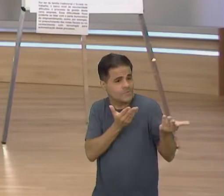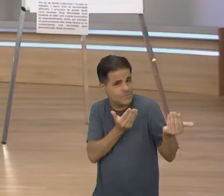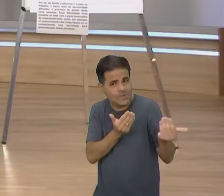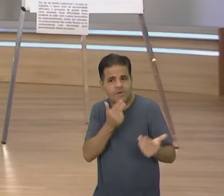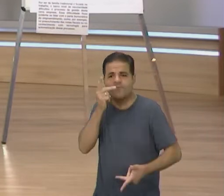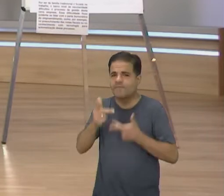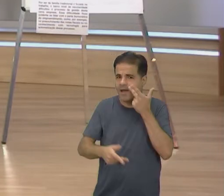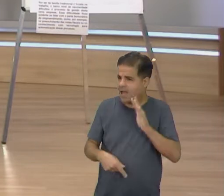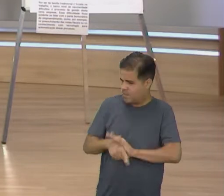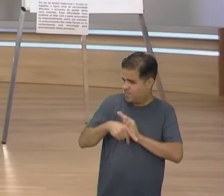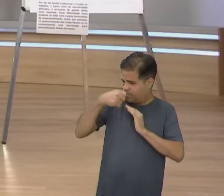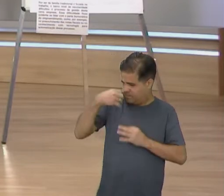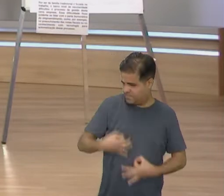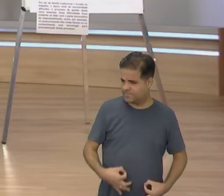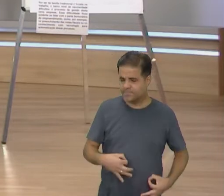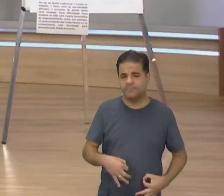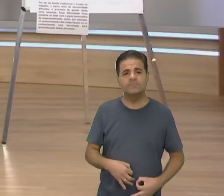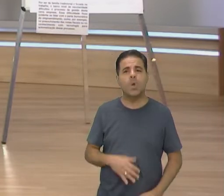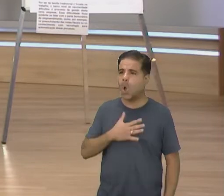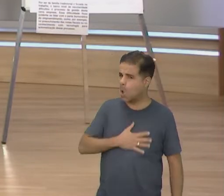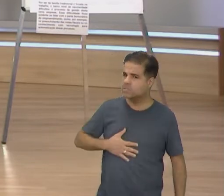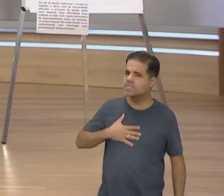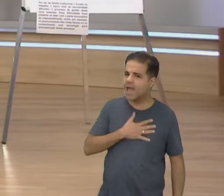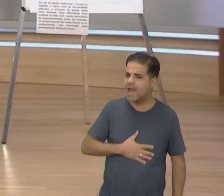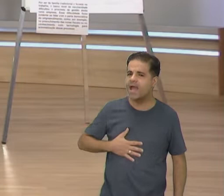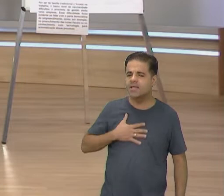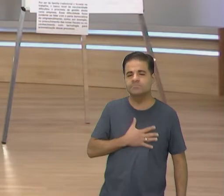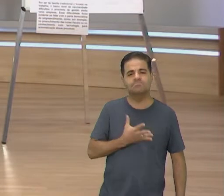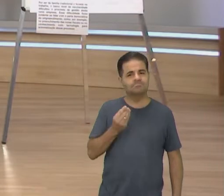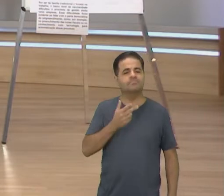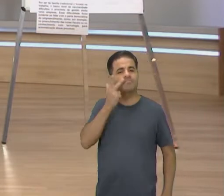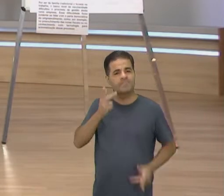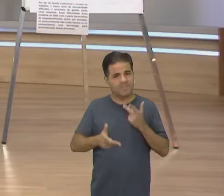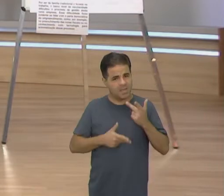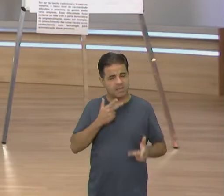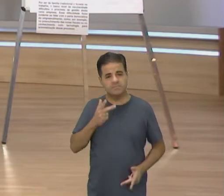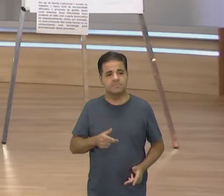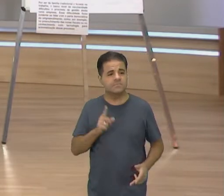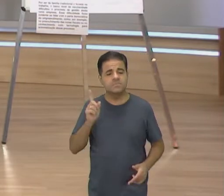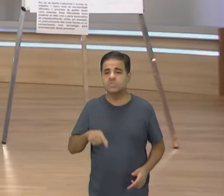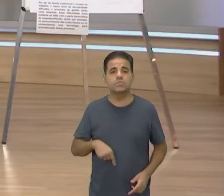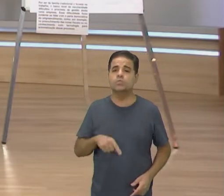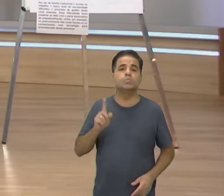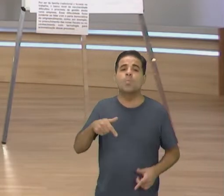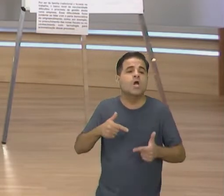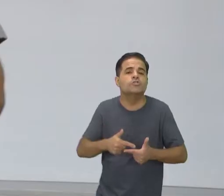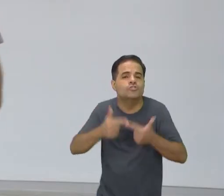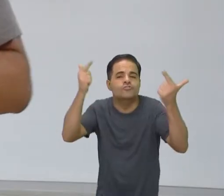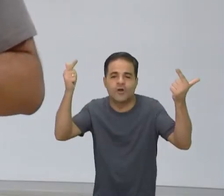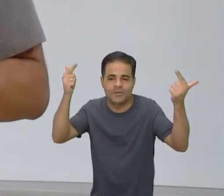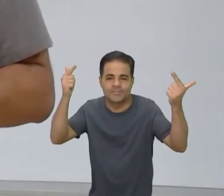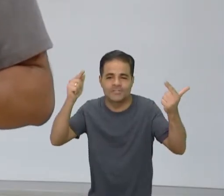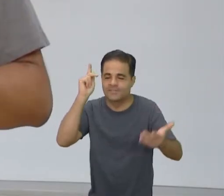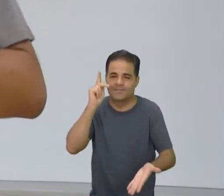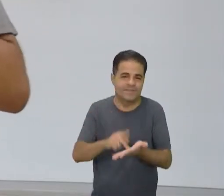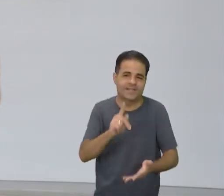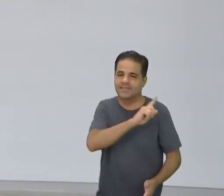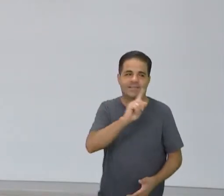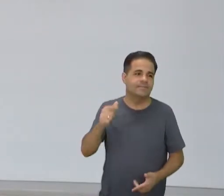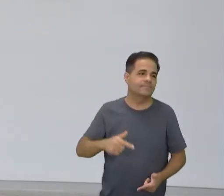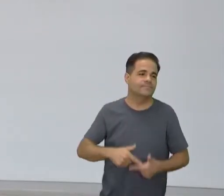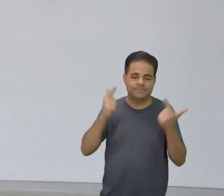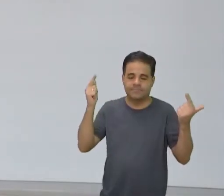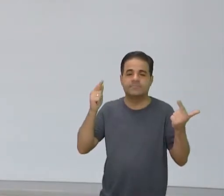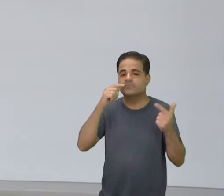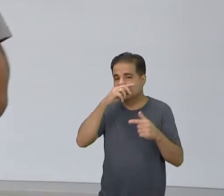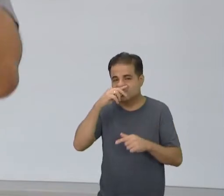ela fala com tanta propriedade. Muito legal. Gostei muito. Eu gostei da fala dela quando ela falou a respeito que não é sorte. E não é mesmo, tá? Eu venho falando isso